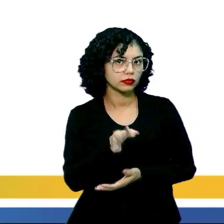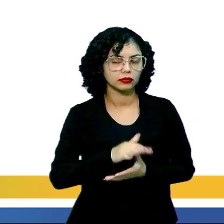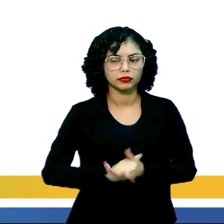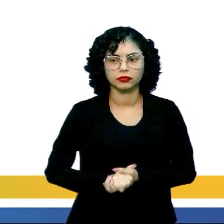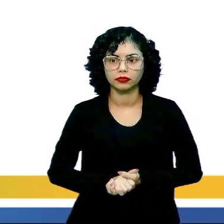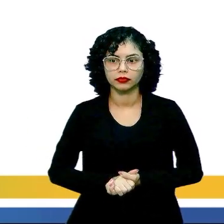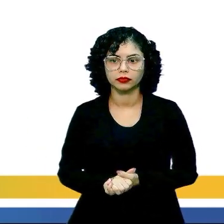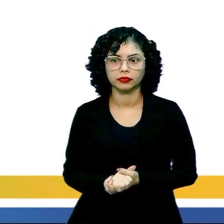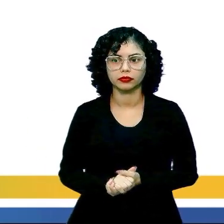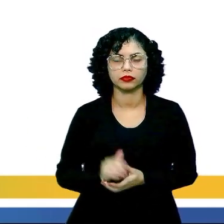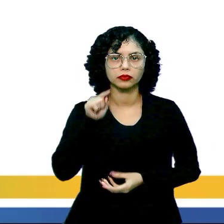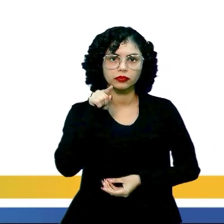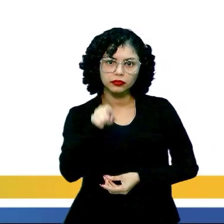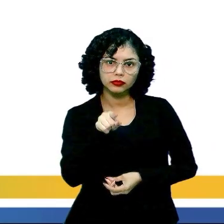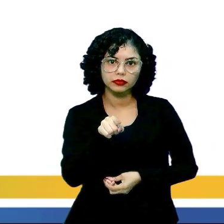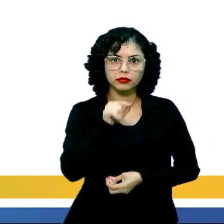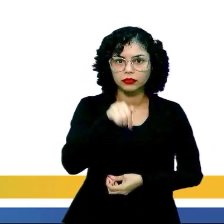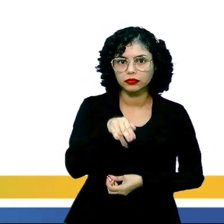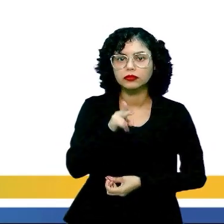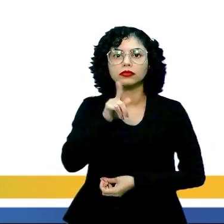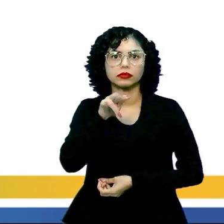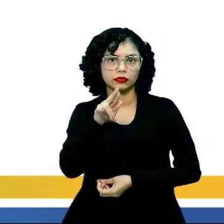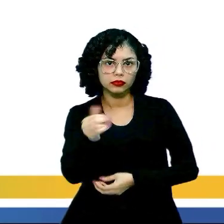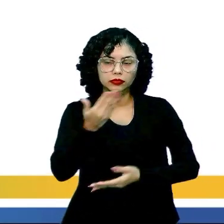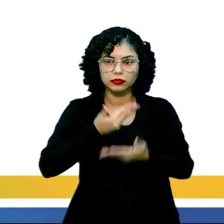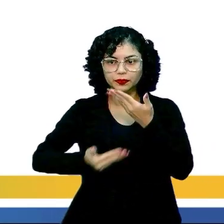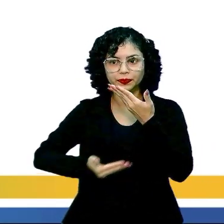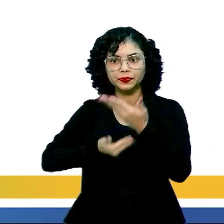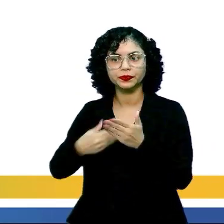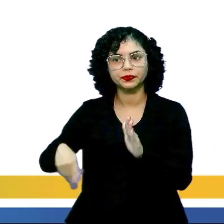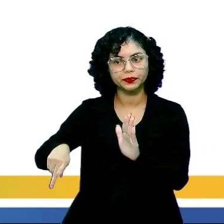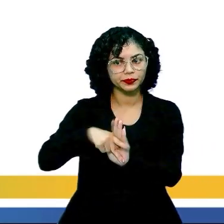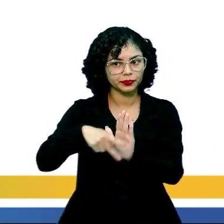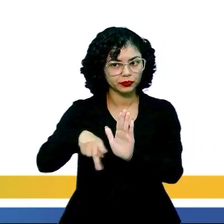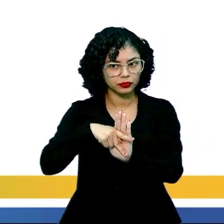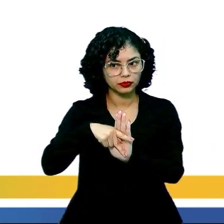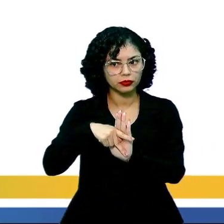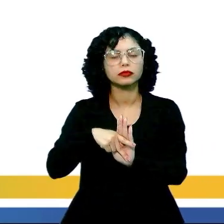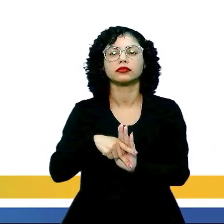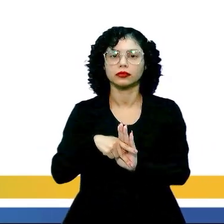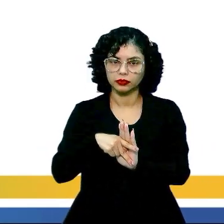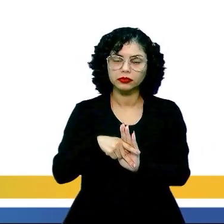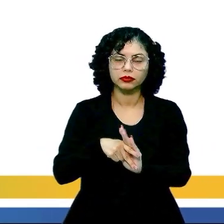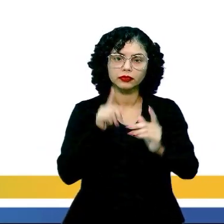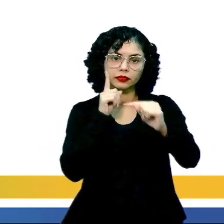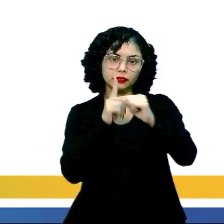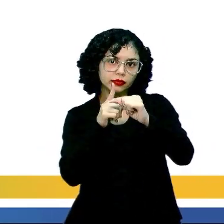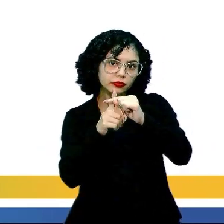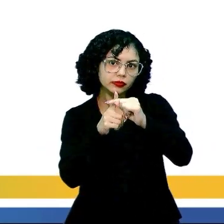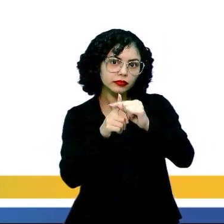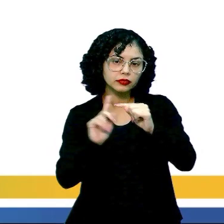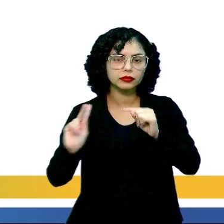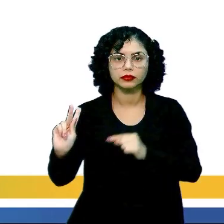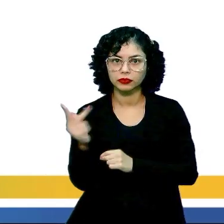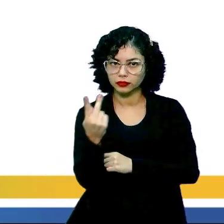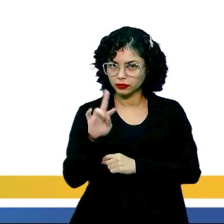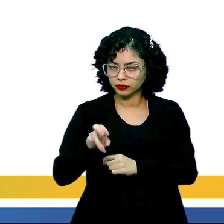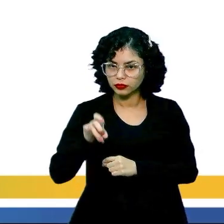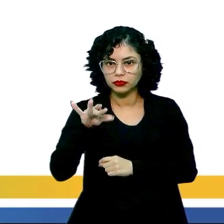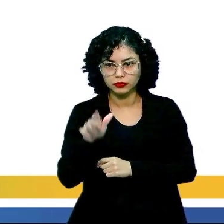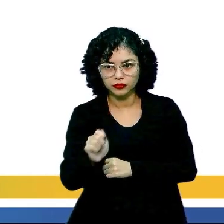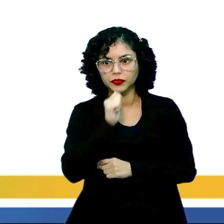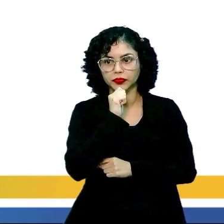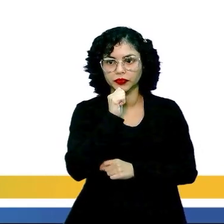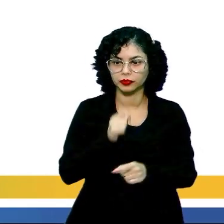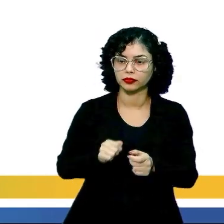certinho? E esses íons, eles vão interagir justamente a carga positiva dos hidrogênios